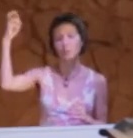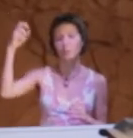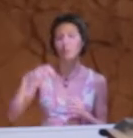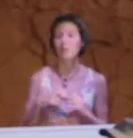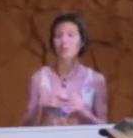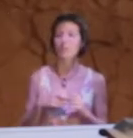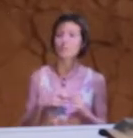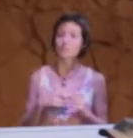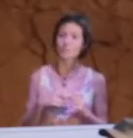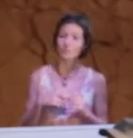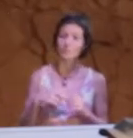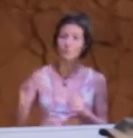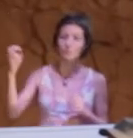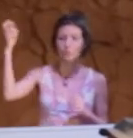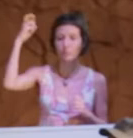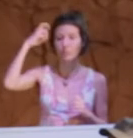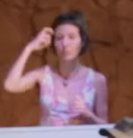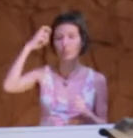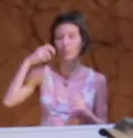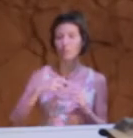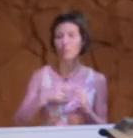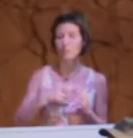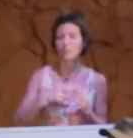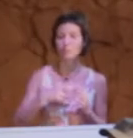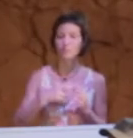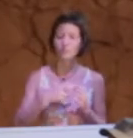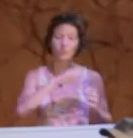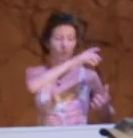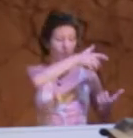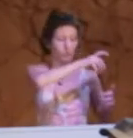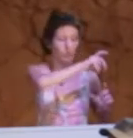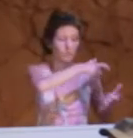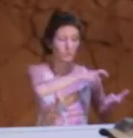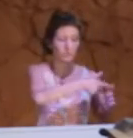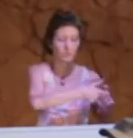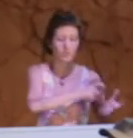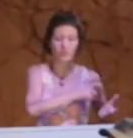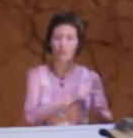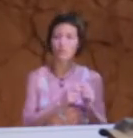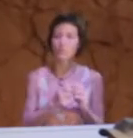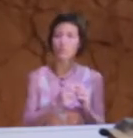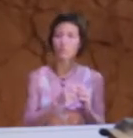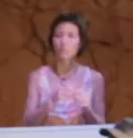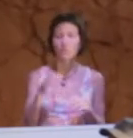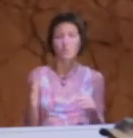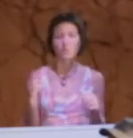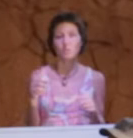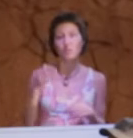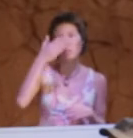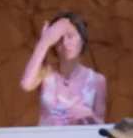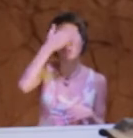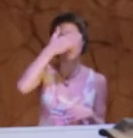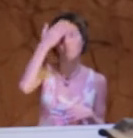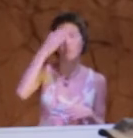nem sempre o que eles diz que somos desorganizados, que é porque eles não conseguem ver o jeito que a